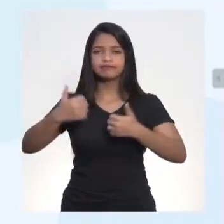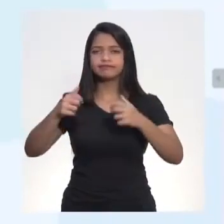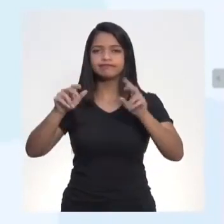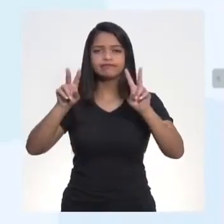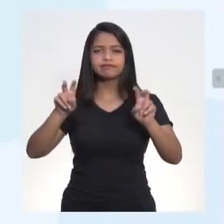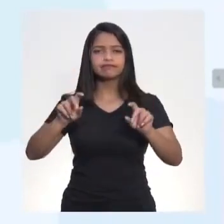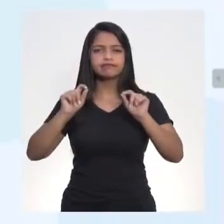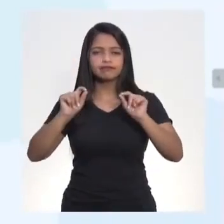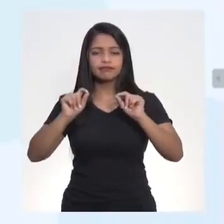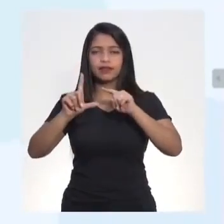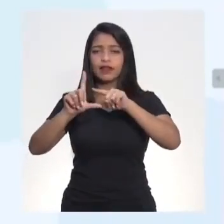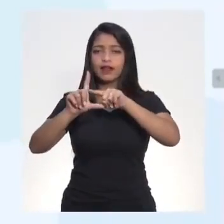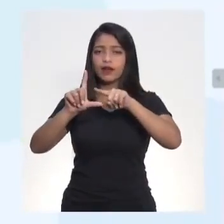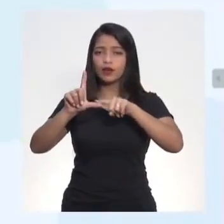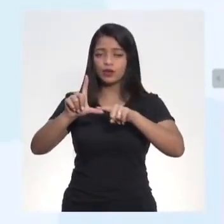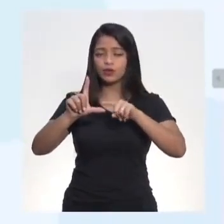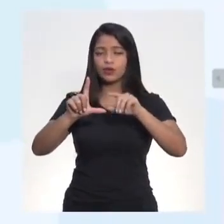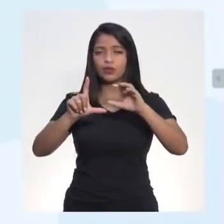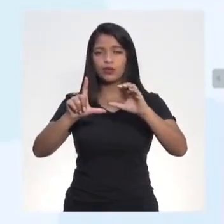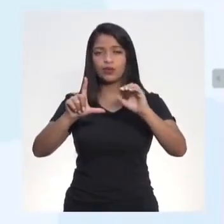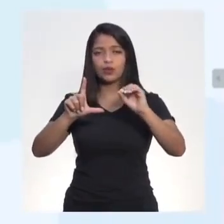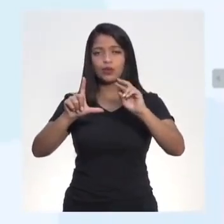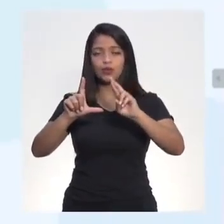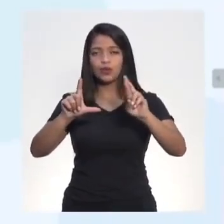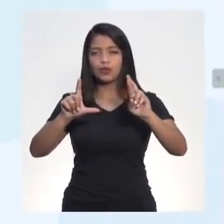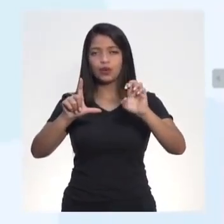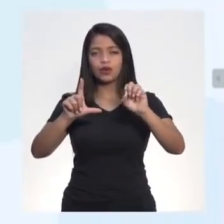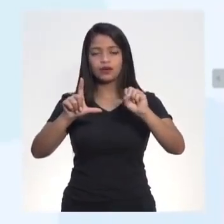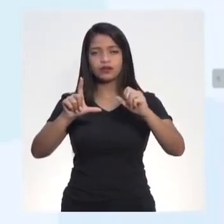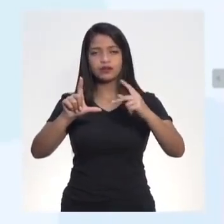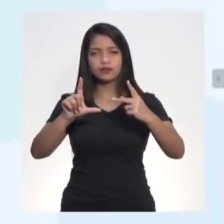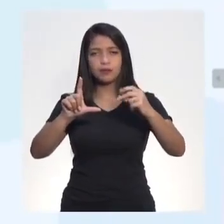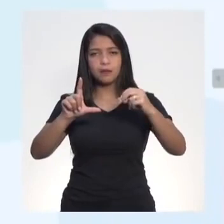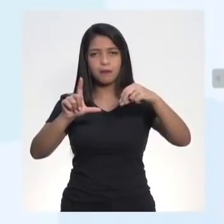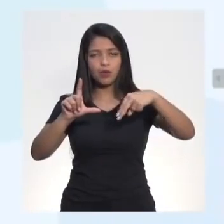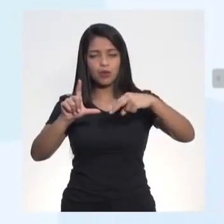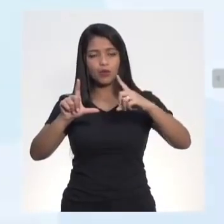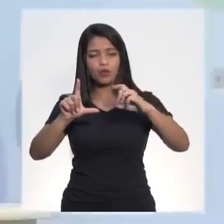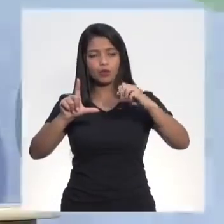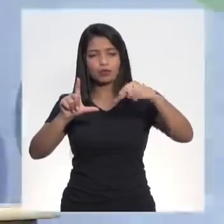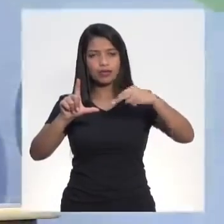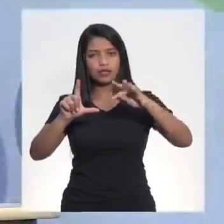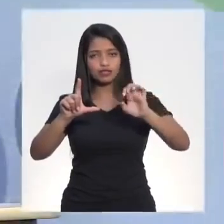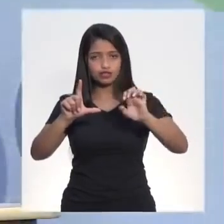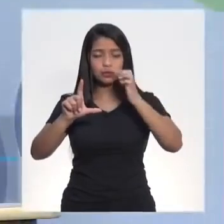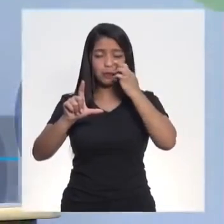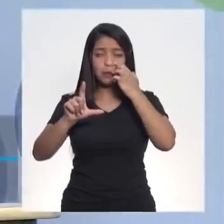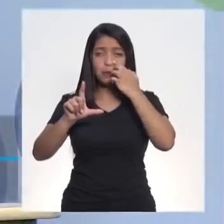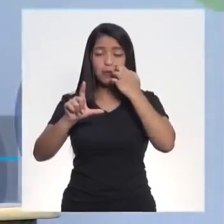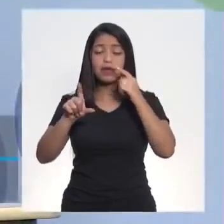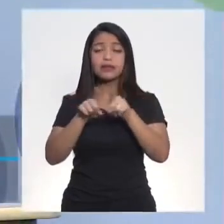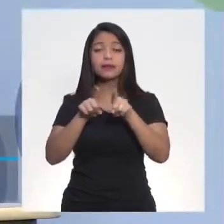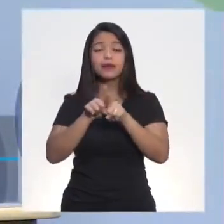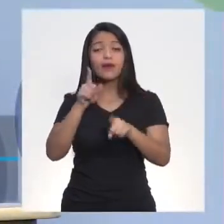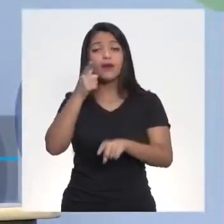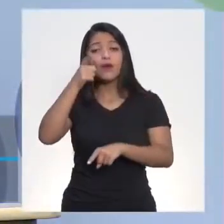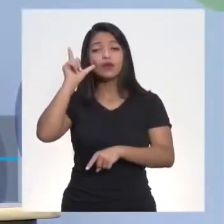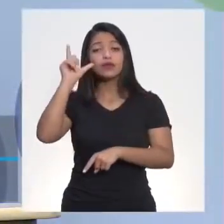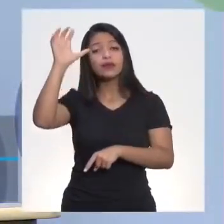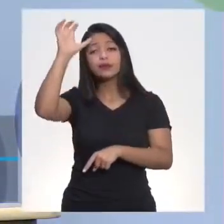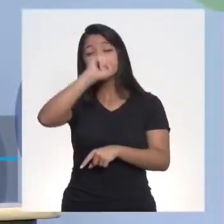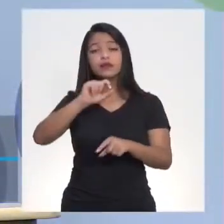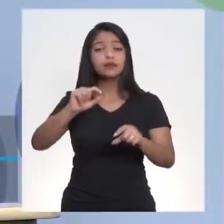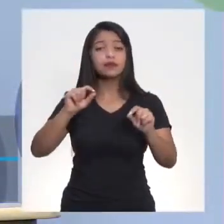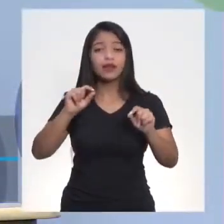correspondência, né? E hoje, quando a gente traz a ideia do. E ontem a gente falou do opostos pelo vértice, então a gente pegou muito nessa ideia da posição, de estarem